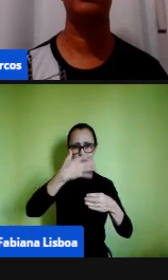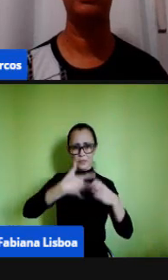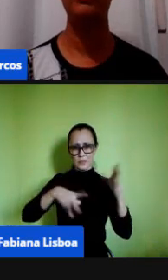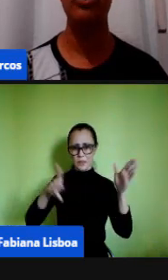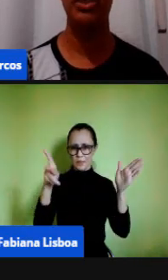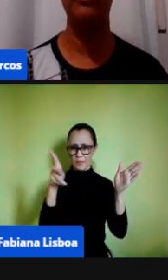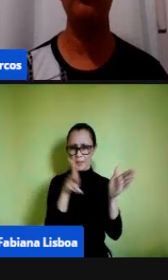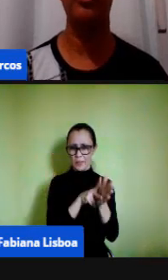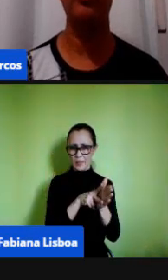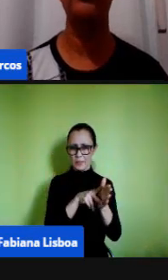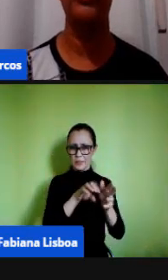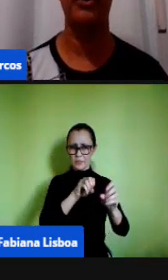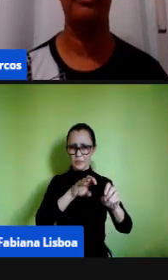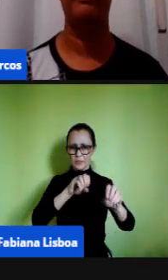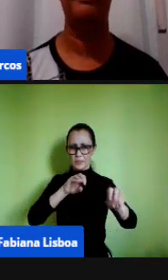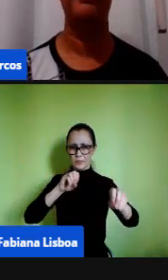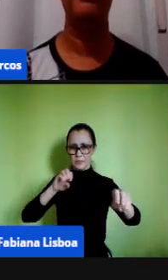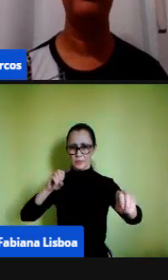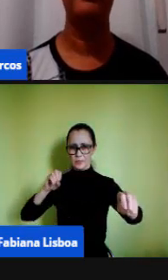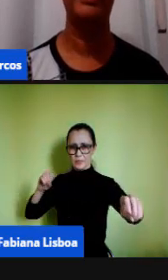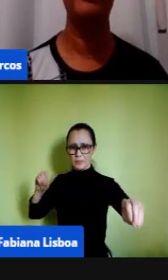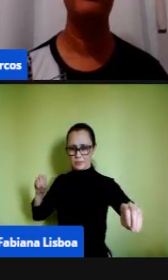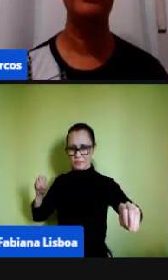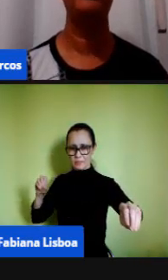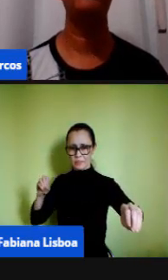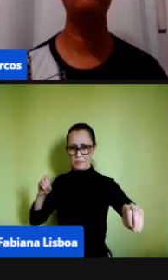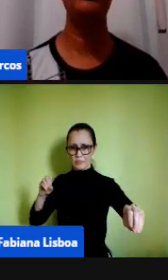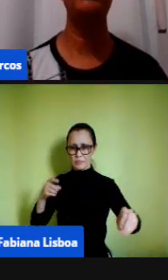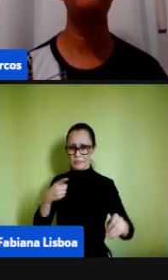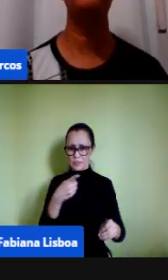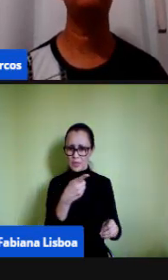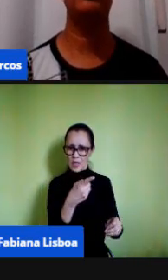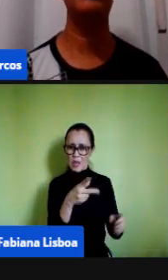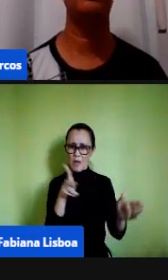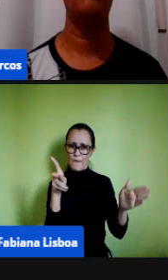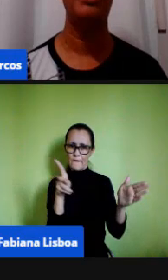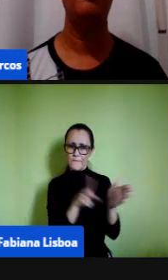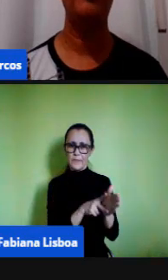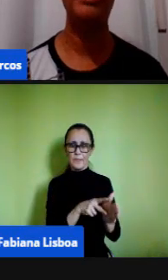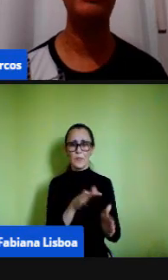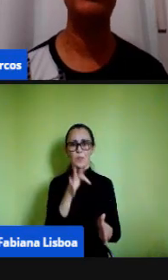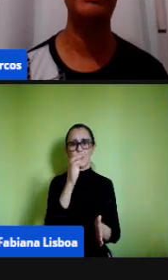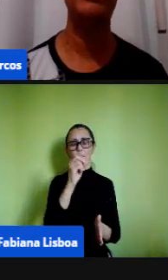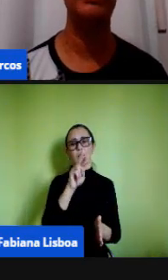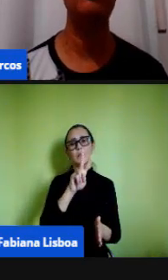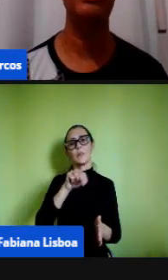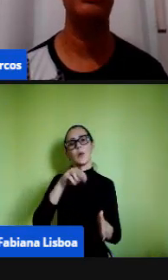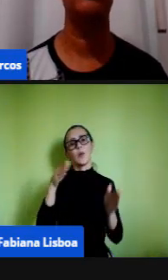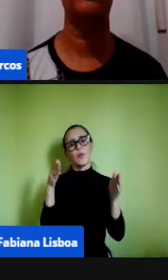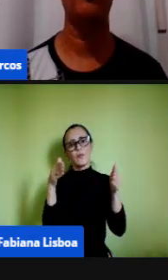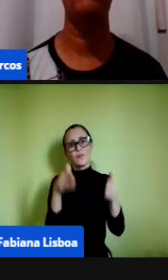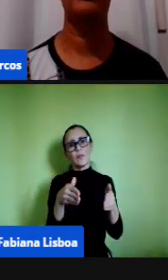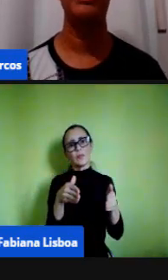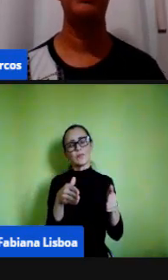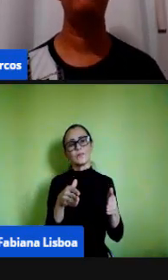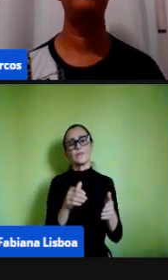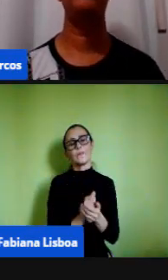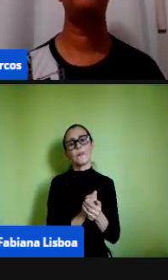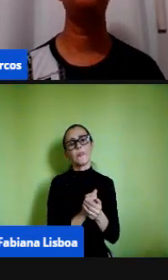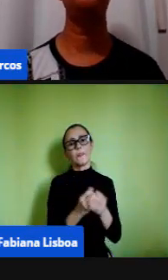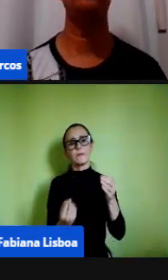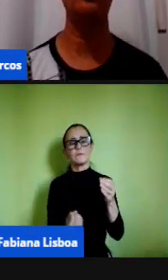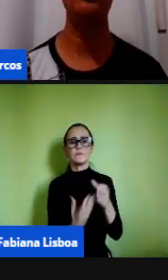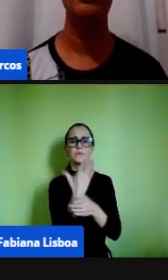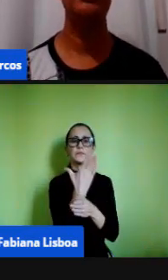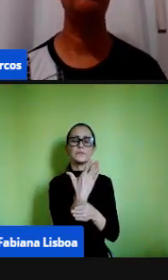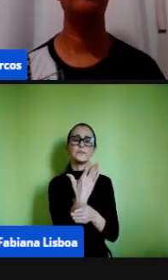educação à distância, inclusive o próprio fórum. Tá? Então, o nível de atuação para a criação desses fóruns deve ser